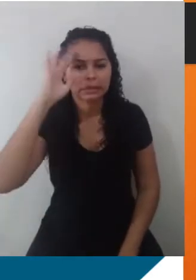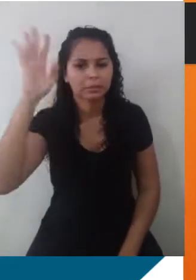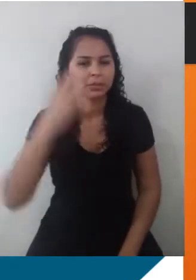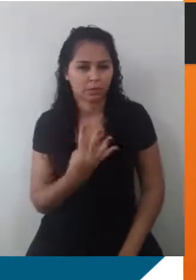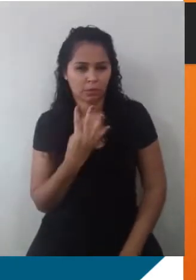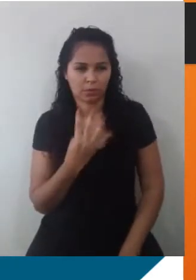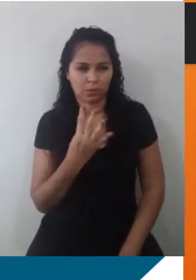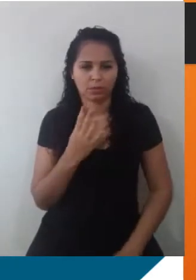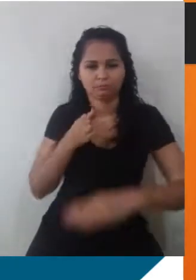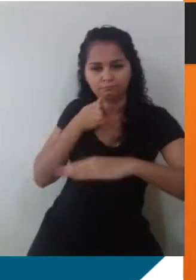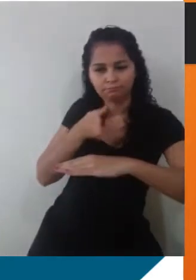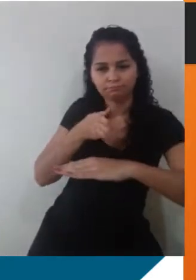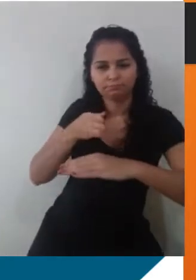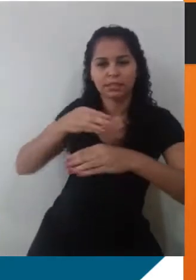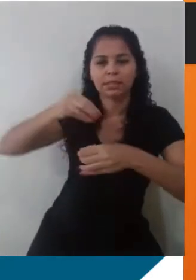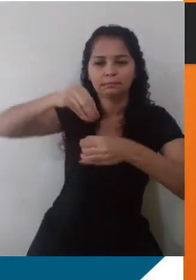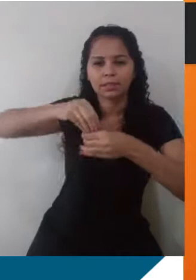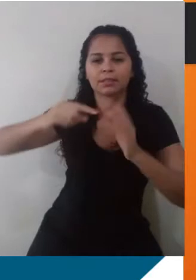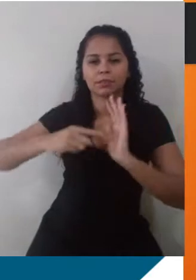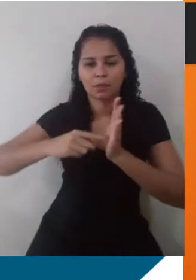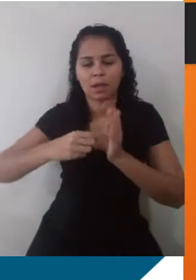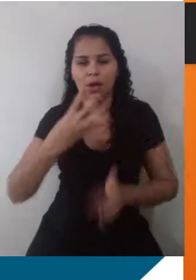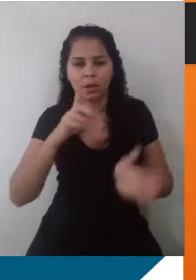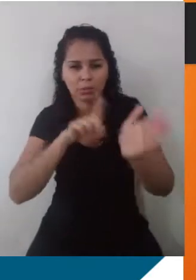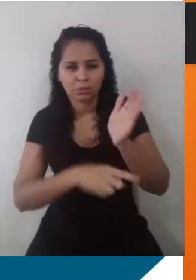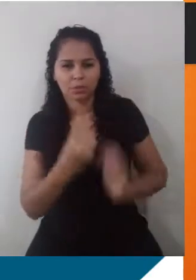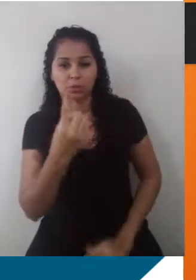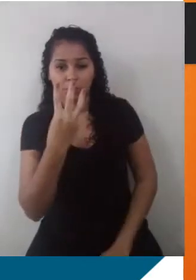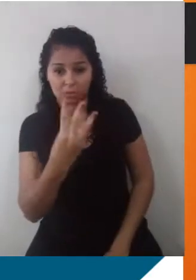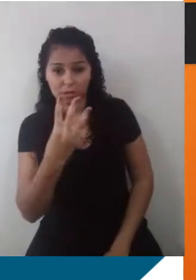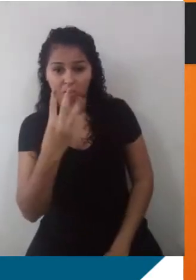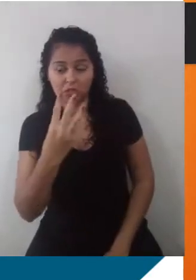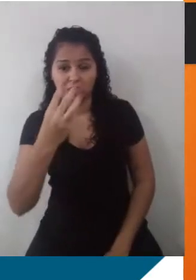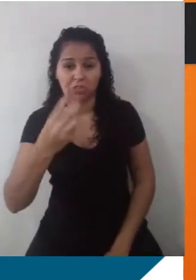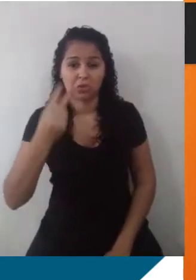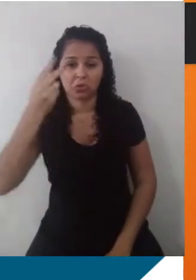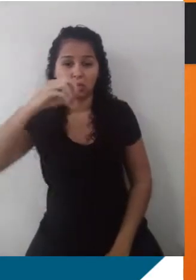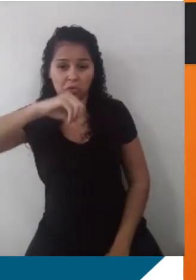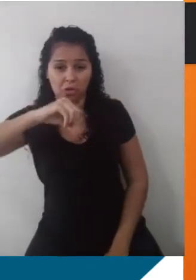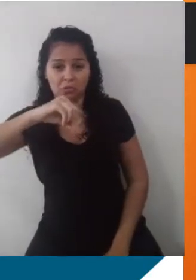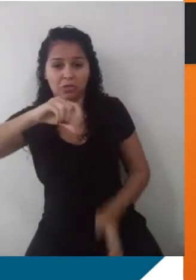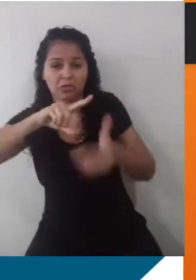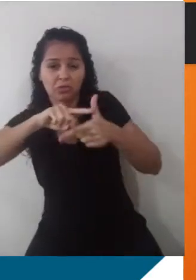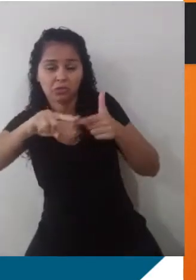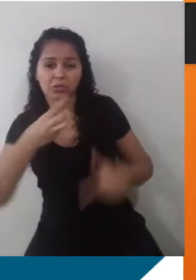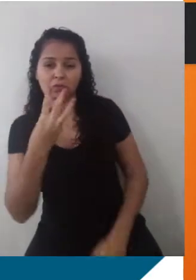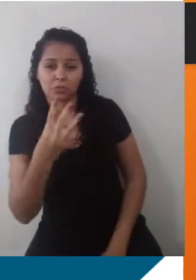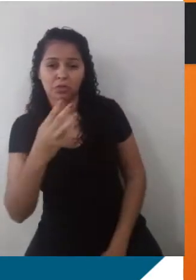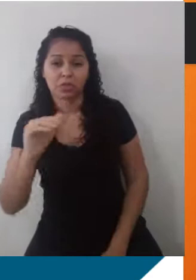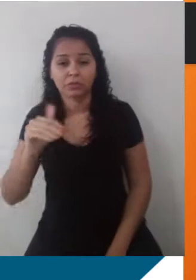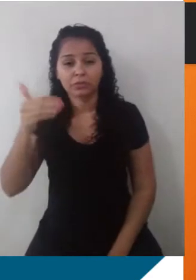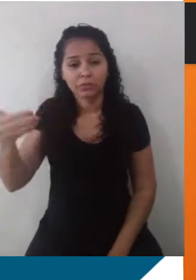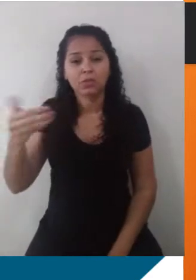o 4. 4 menos 1, 3. 3 ao quadrado, 9. 9 dividido por 3, você vê